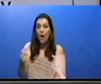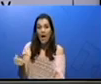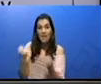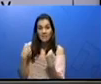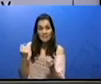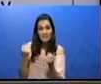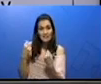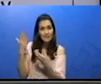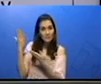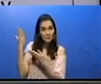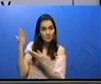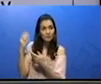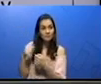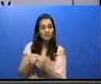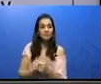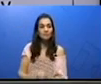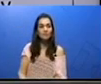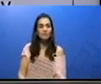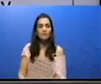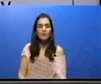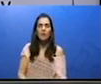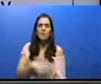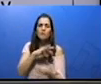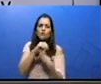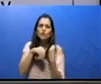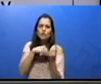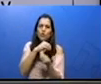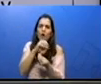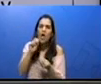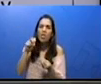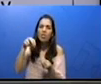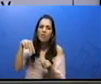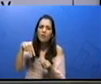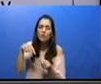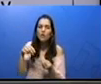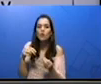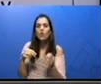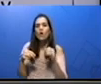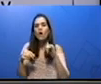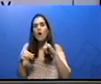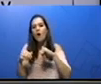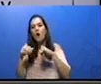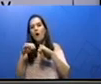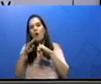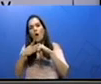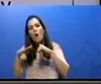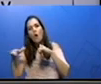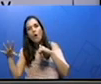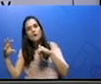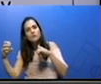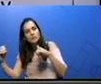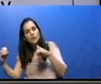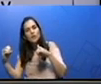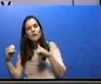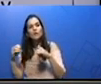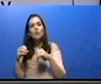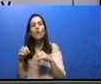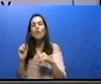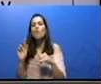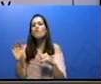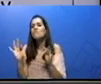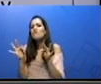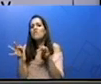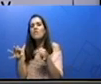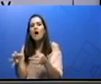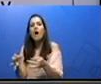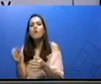uma reação de nitrogênio mais o oxigênio, nós temos o dióxido de nitrogênio. Nós temos aqui